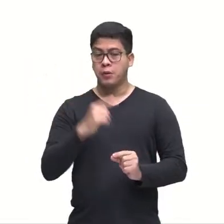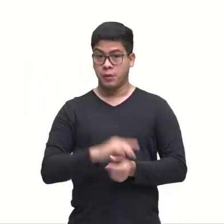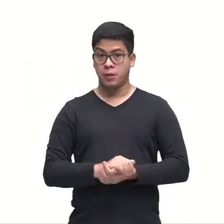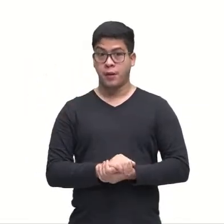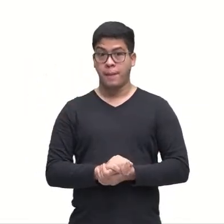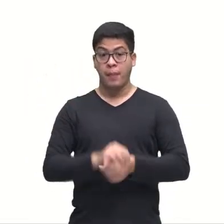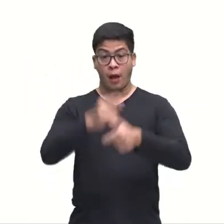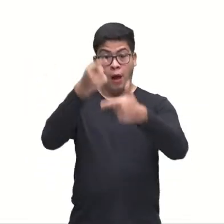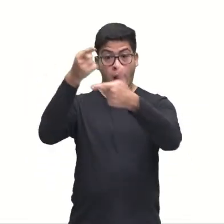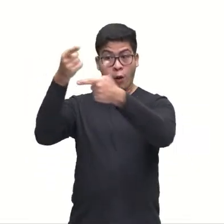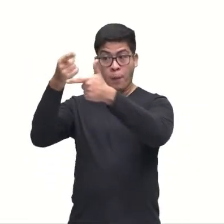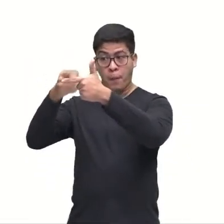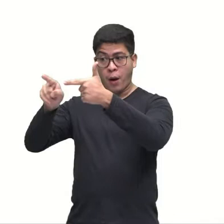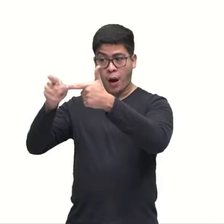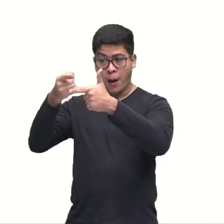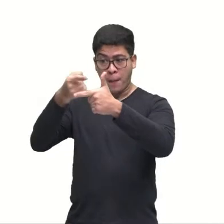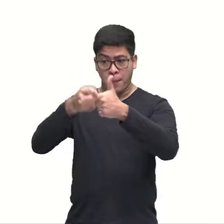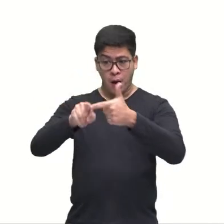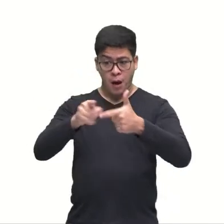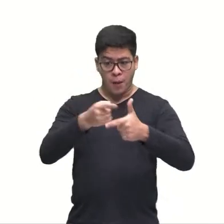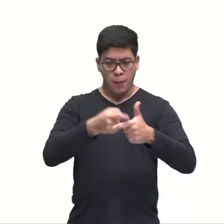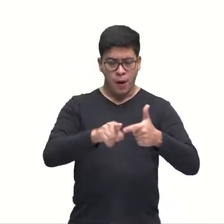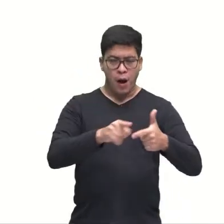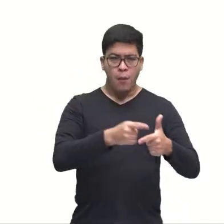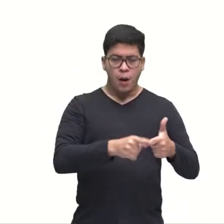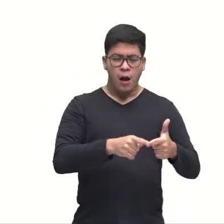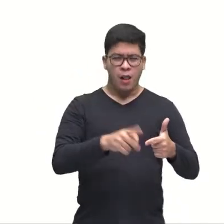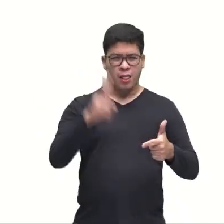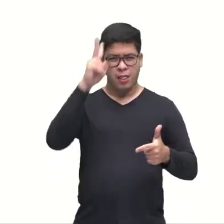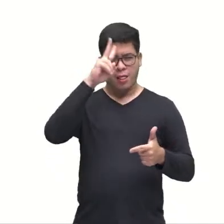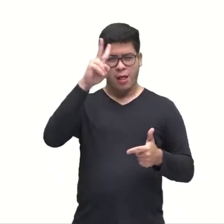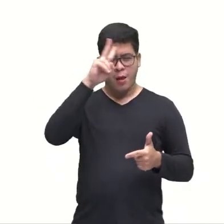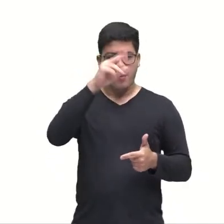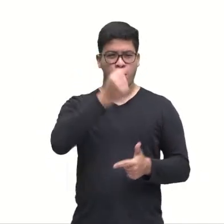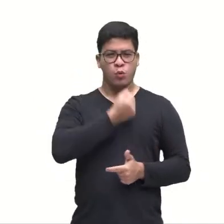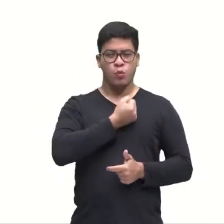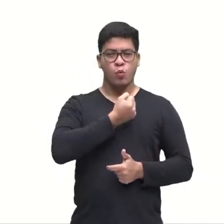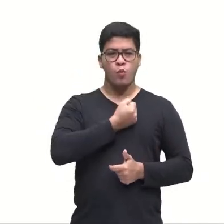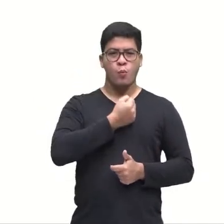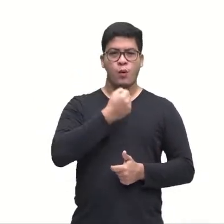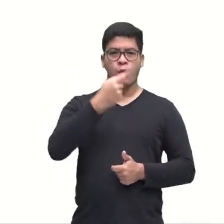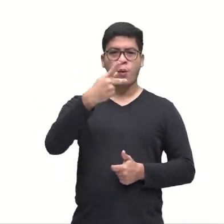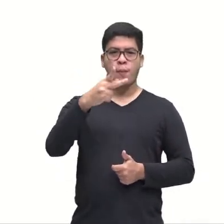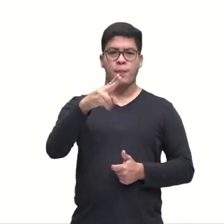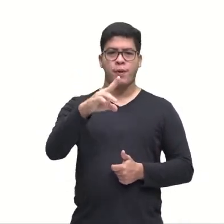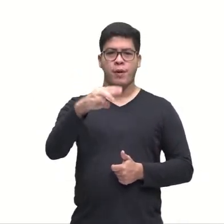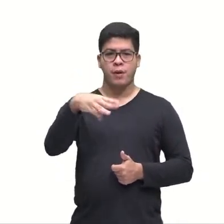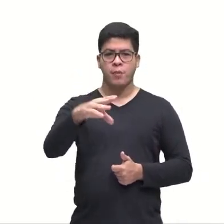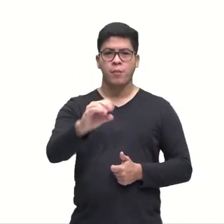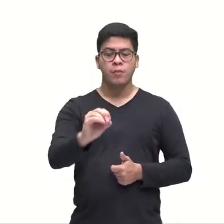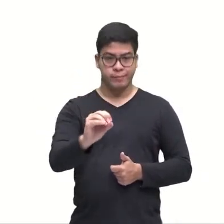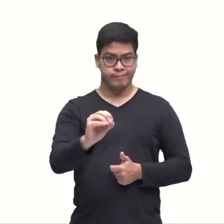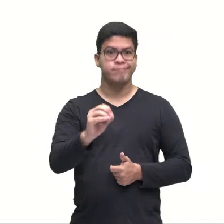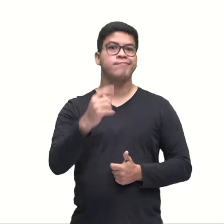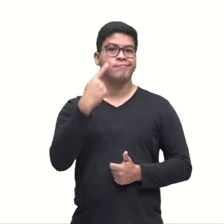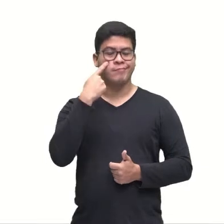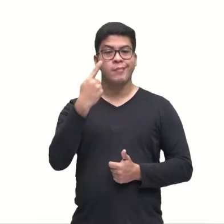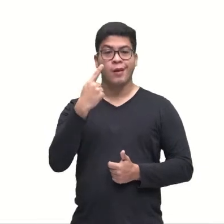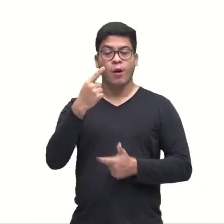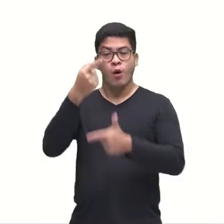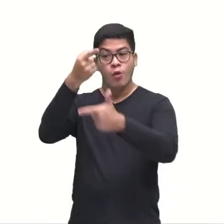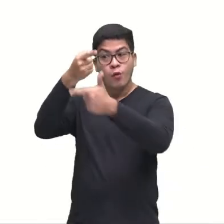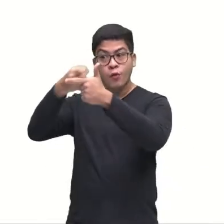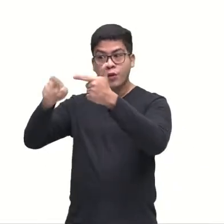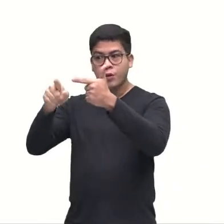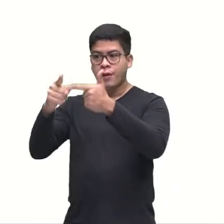dividir pelos números primos que você tem. Então, o primeiro número primo da sequência que existe é o número 2, tá? Então, você divide